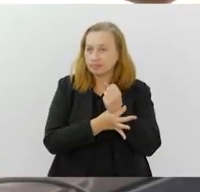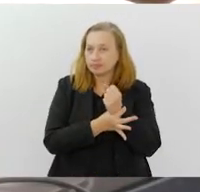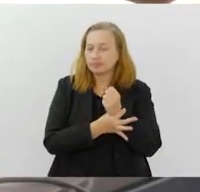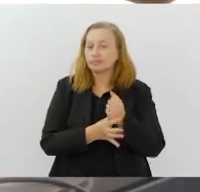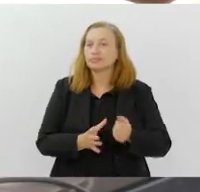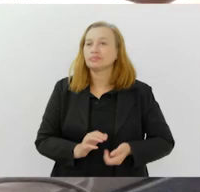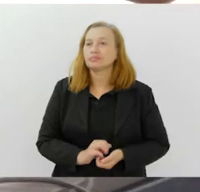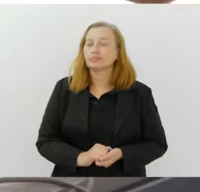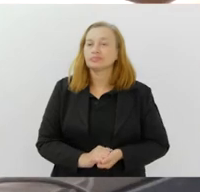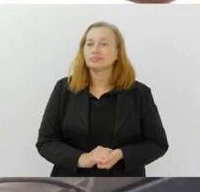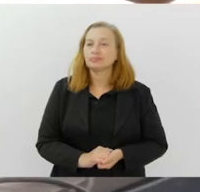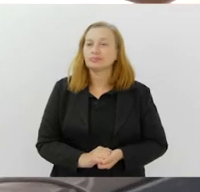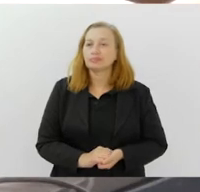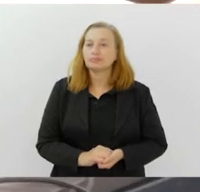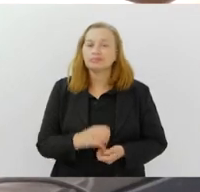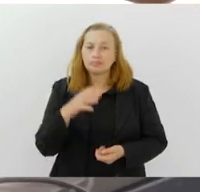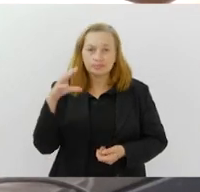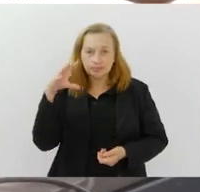faça